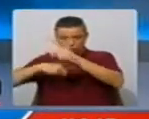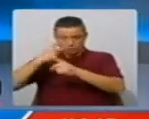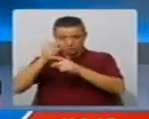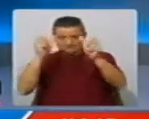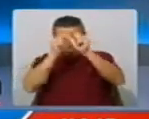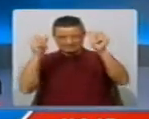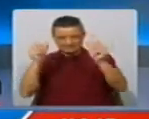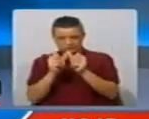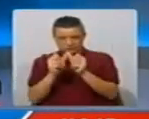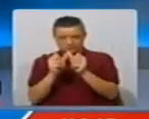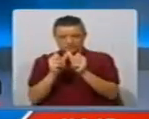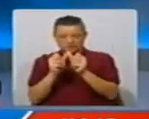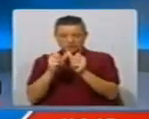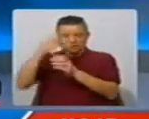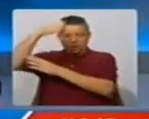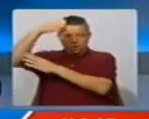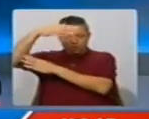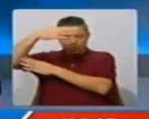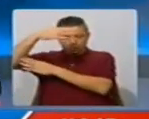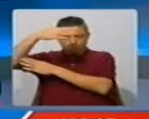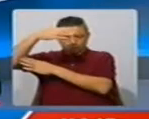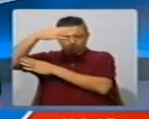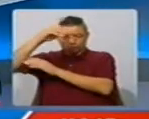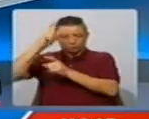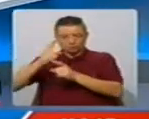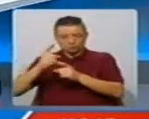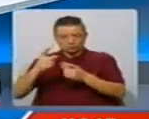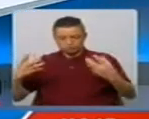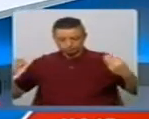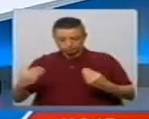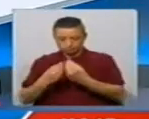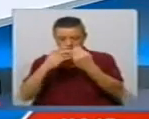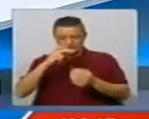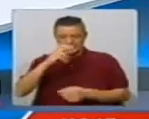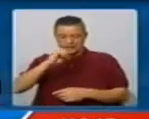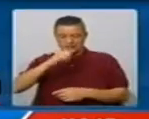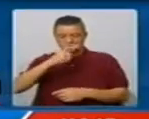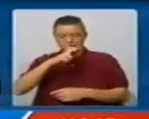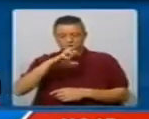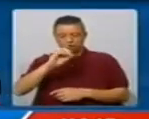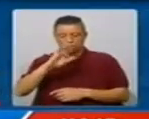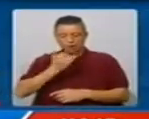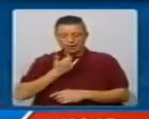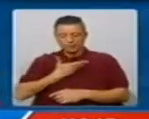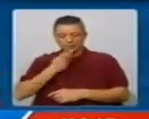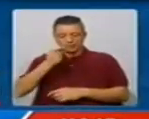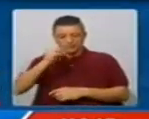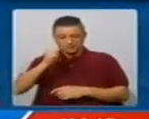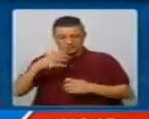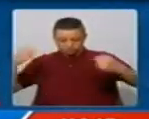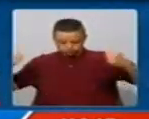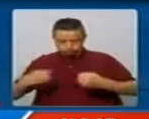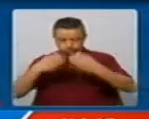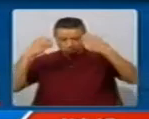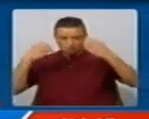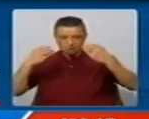planetários corresponde a uma luz que é originada pelo choque de asteroides e de cometas e a evaporação de cometas à